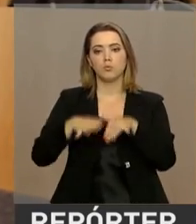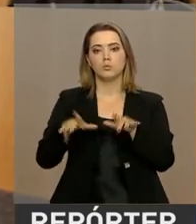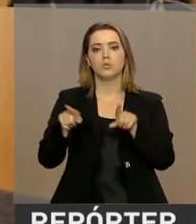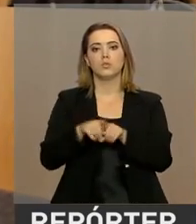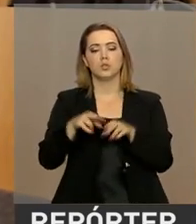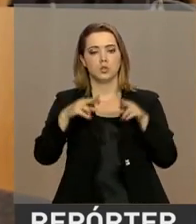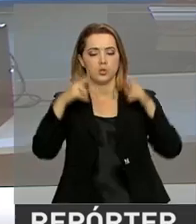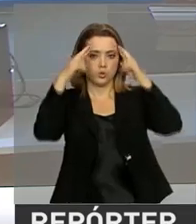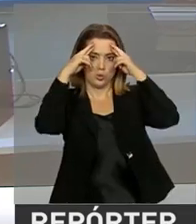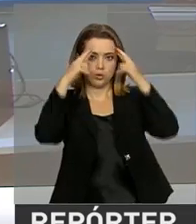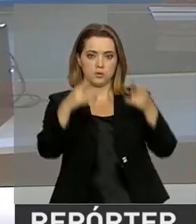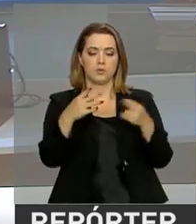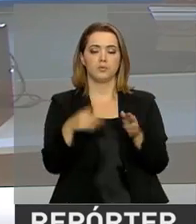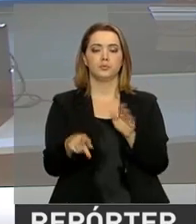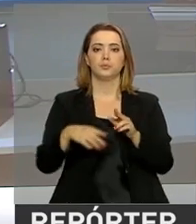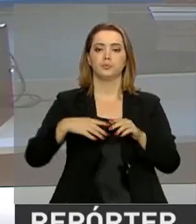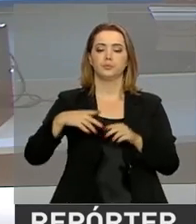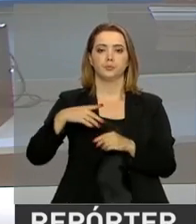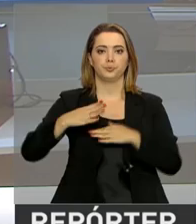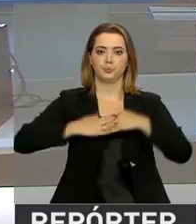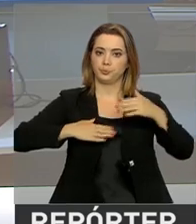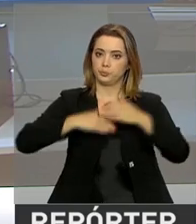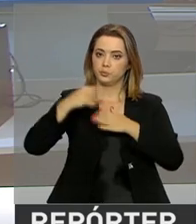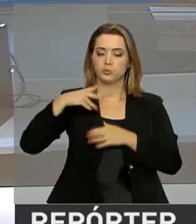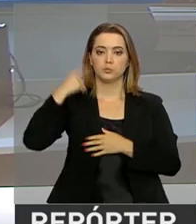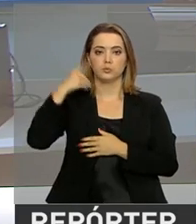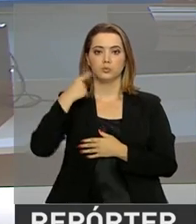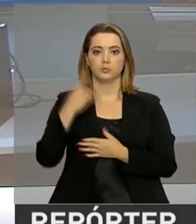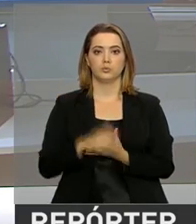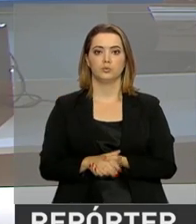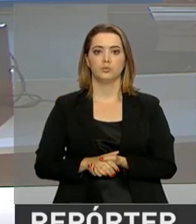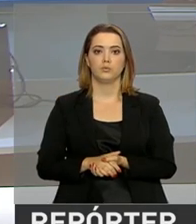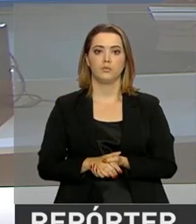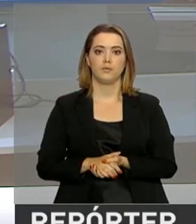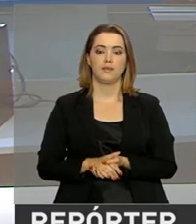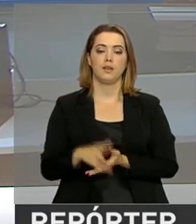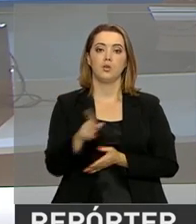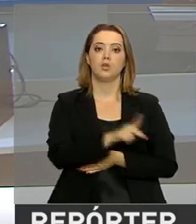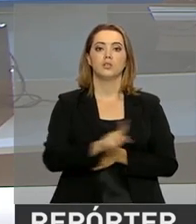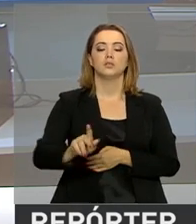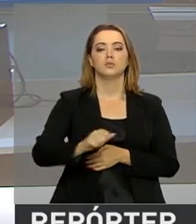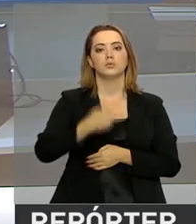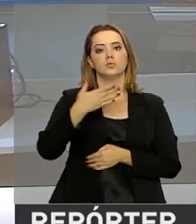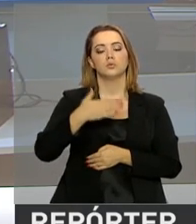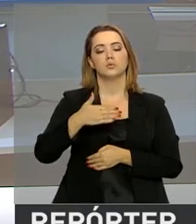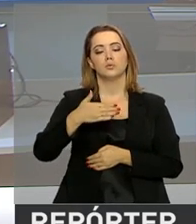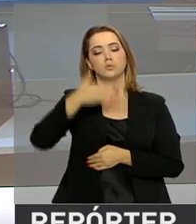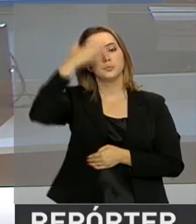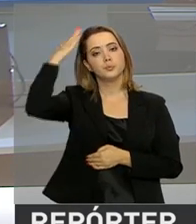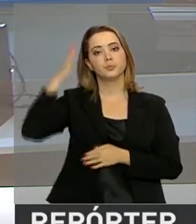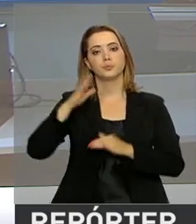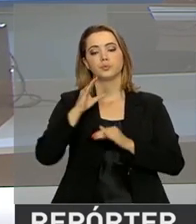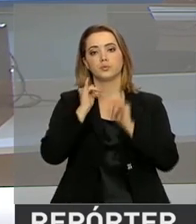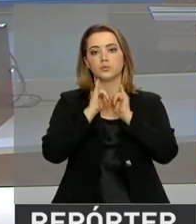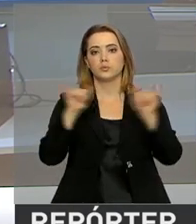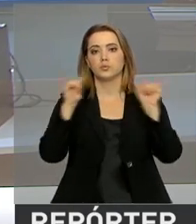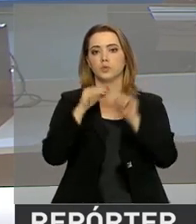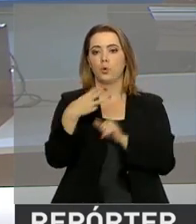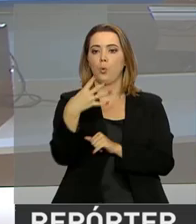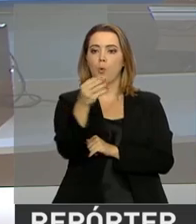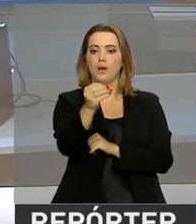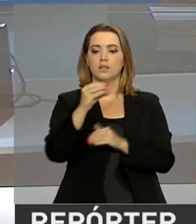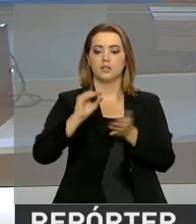profissão de advogado o presidente michel temer anunciou aumento de 40% no orçamento do ministério da cultura